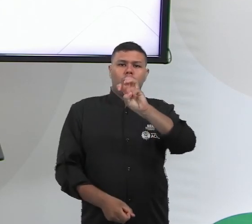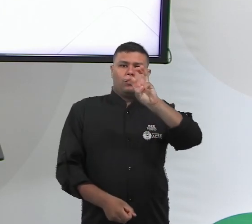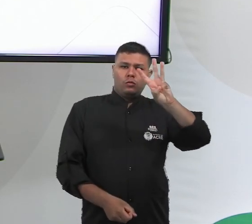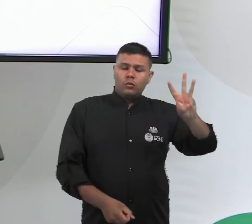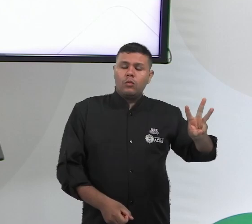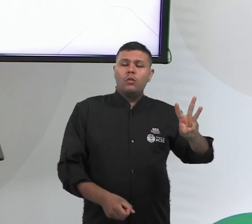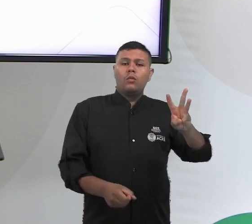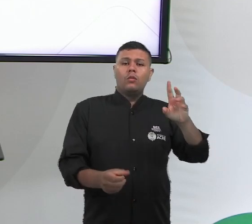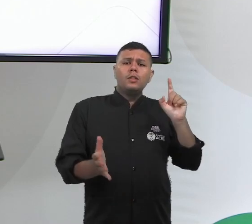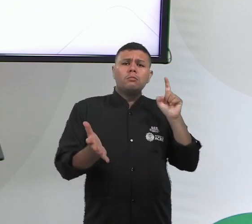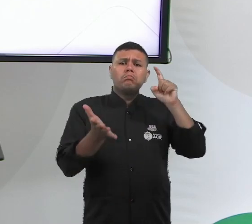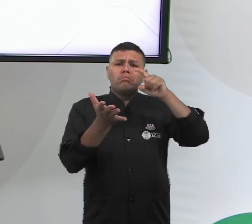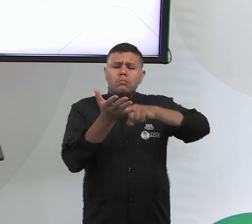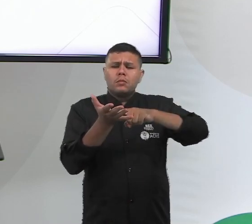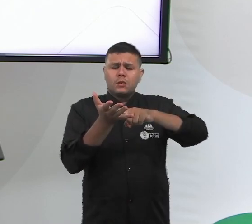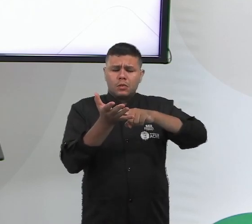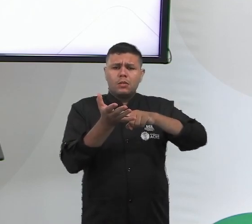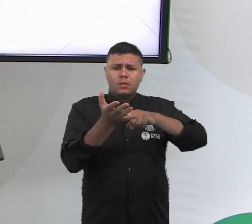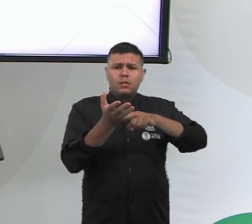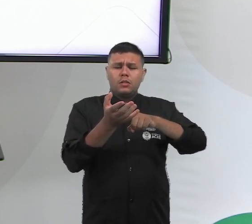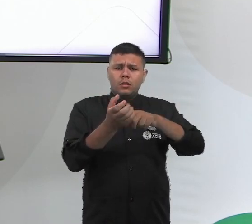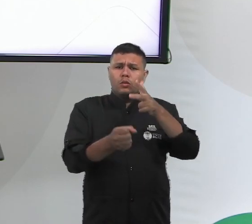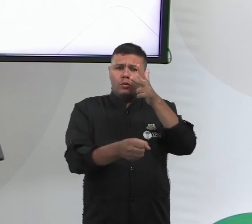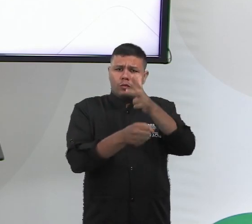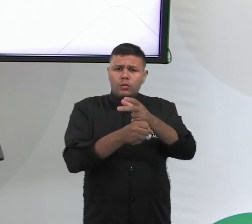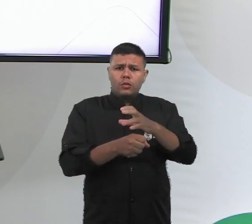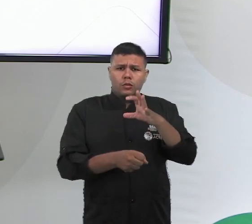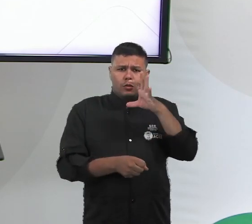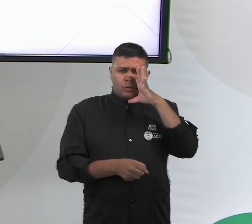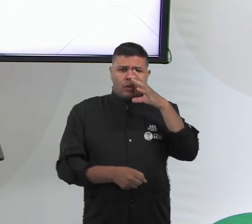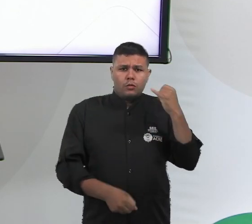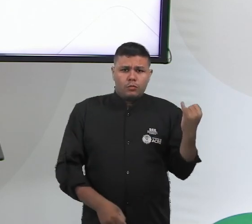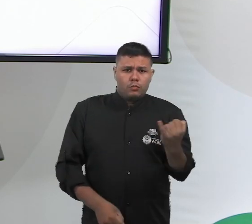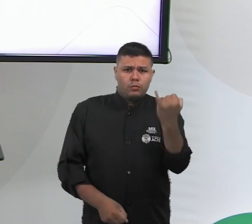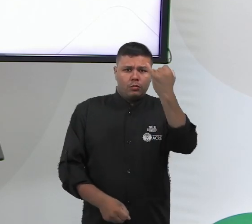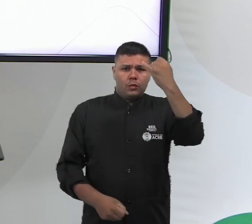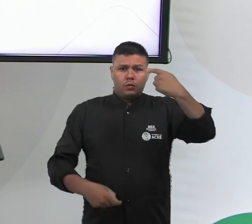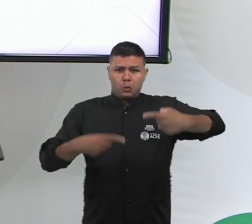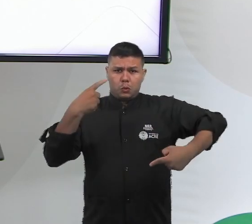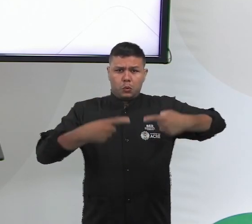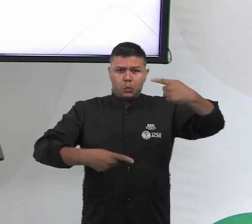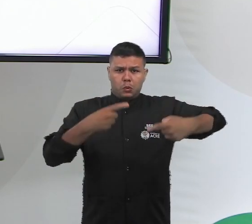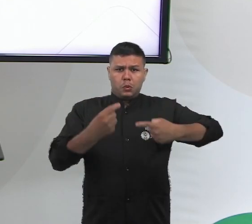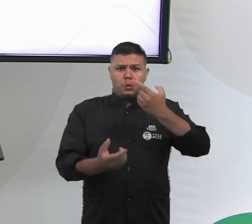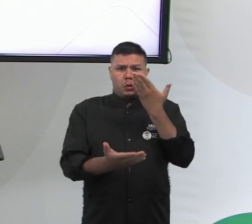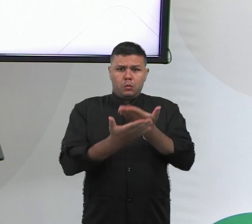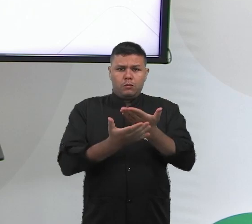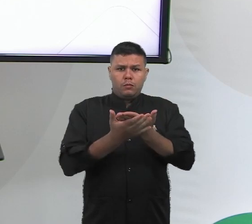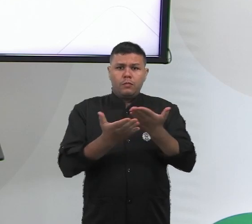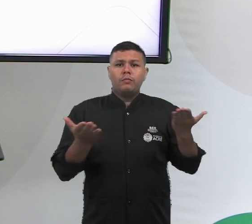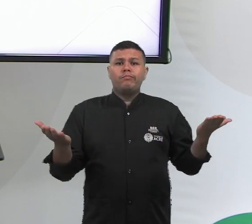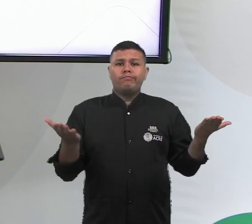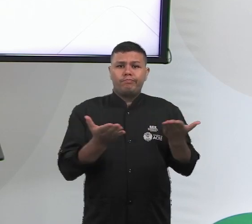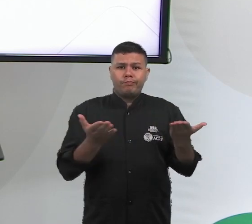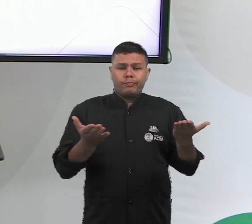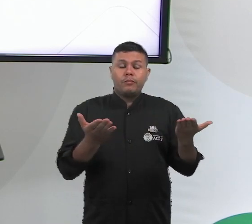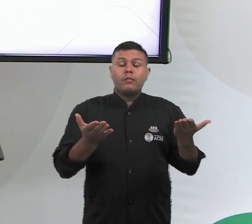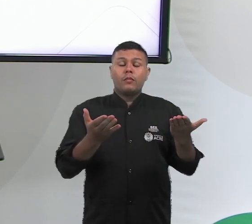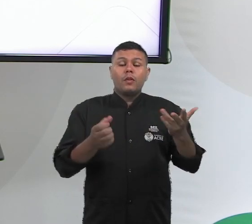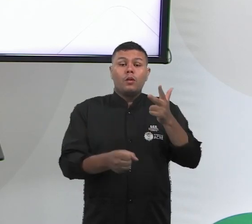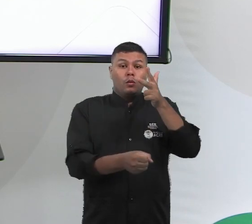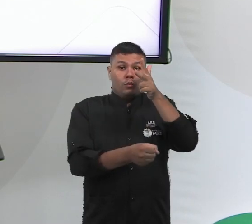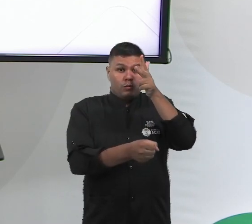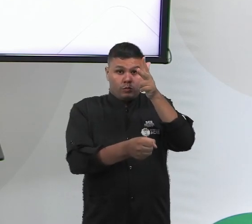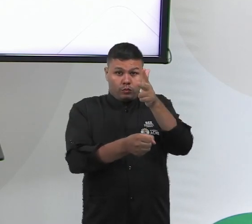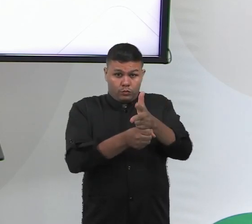vídeo, porque ele é importante para a discussão que nós faremos nessa aula de hoje. Então, galerinha, no vídeo, nós